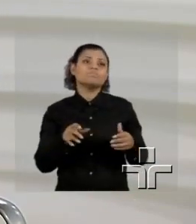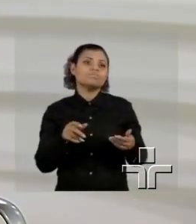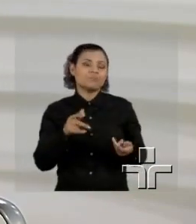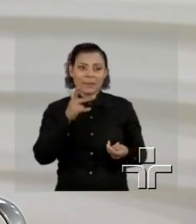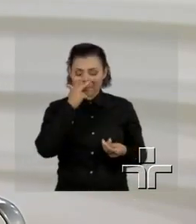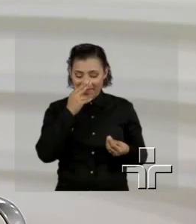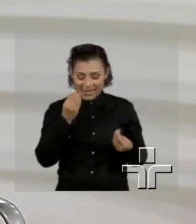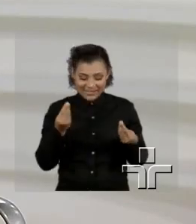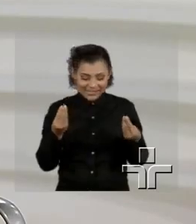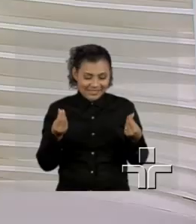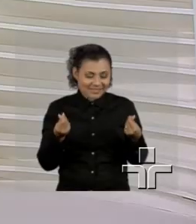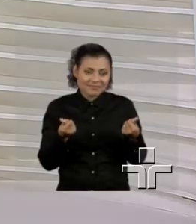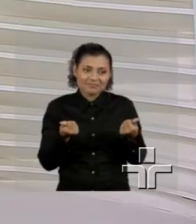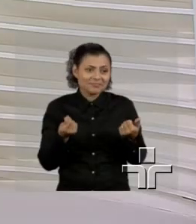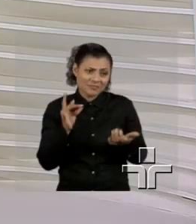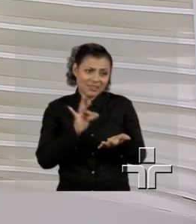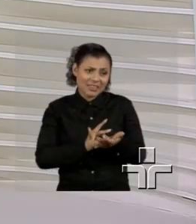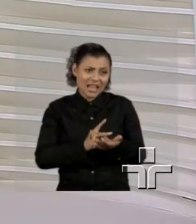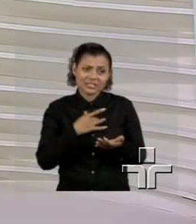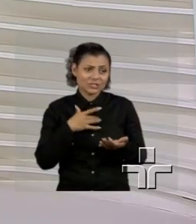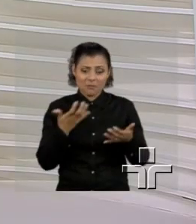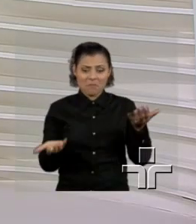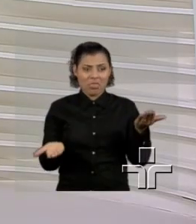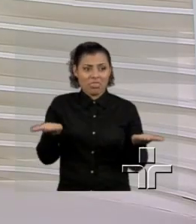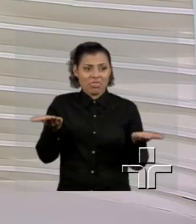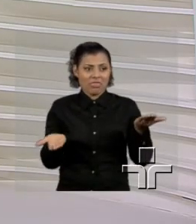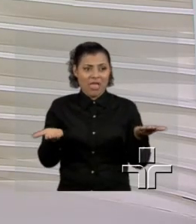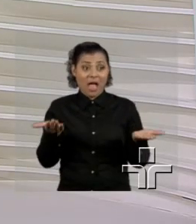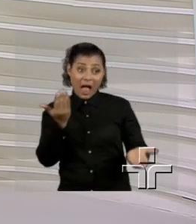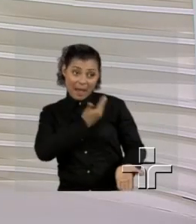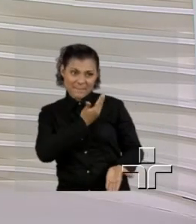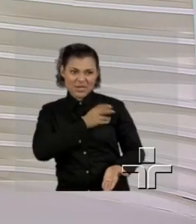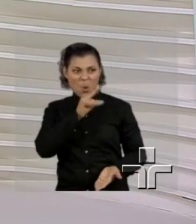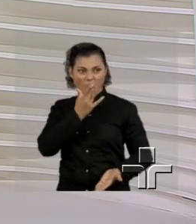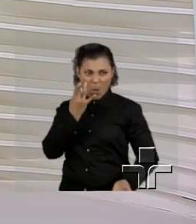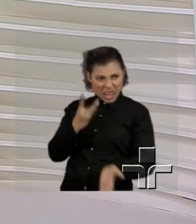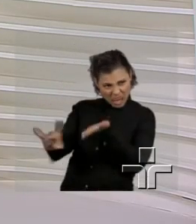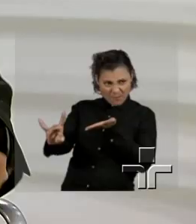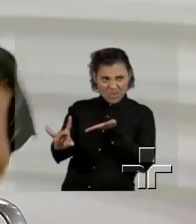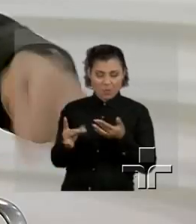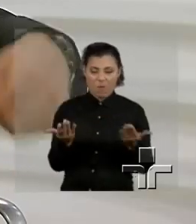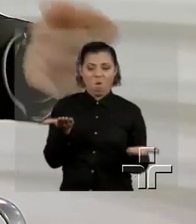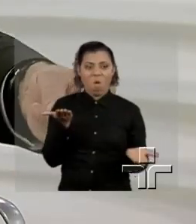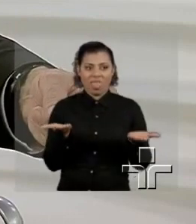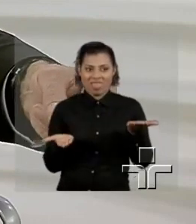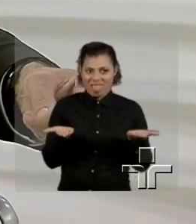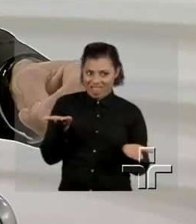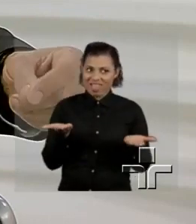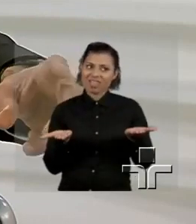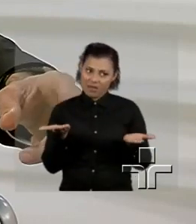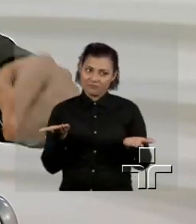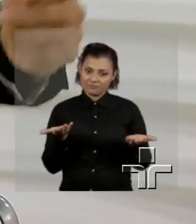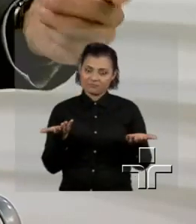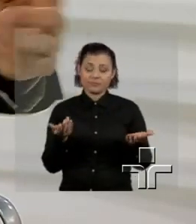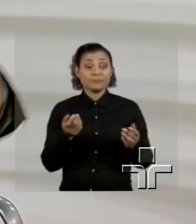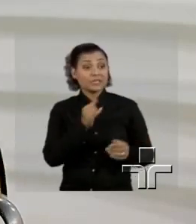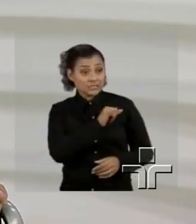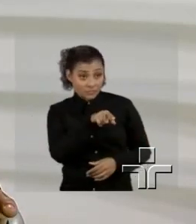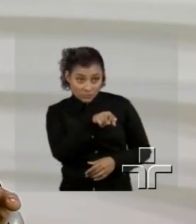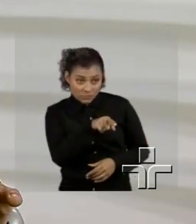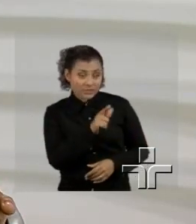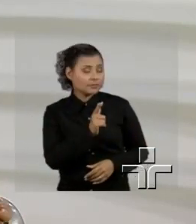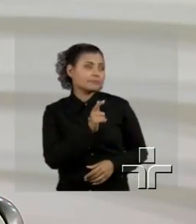Maria Cristina já havia iniciado, o senhor disse que, de alguma forma, o senhor estava se referindo à polarização